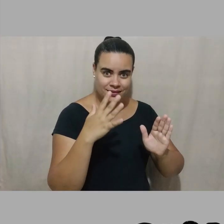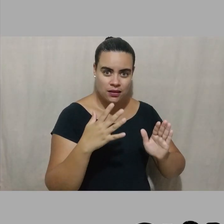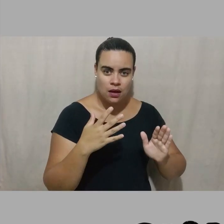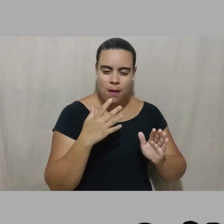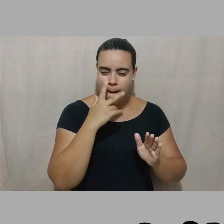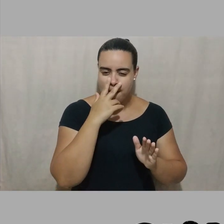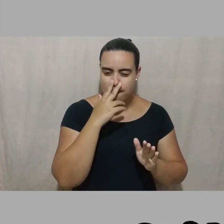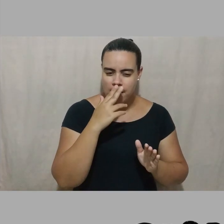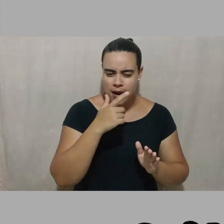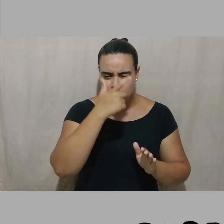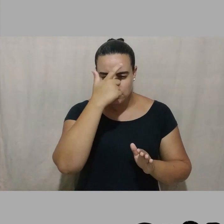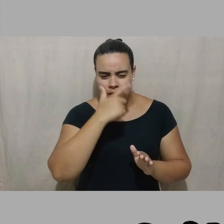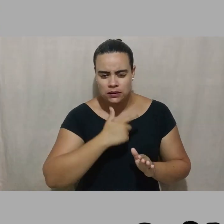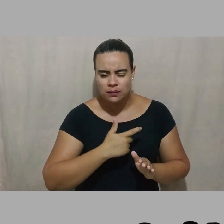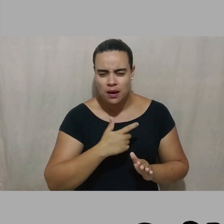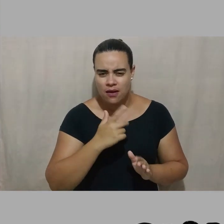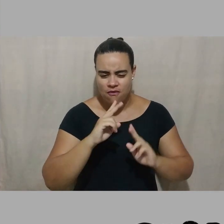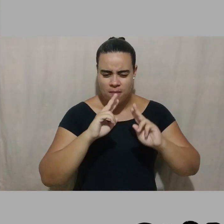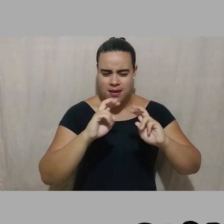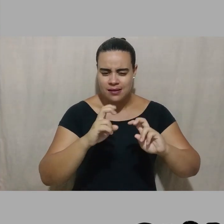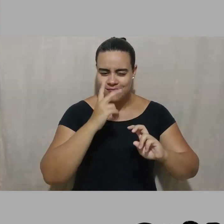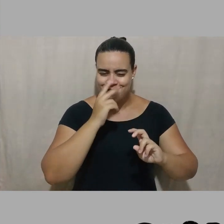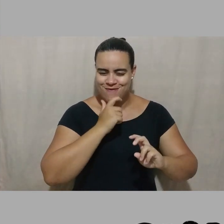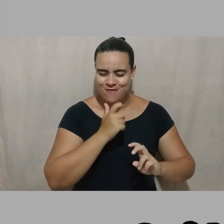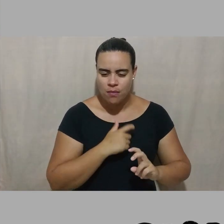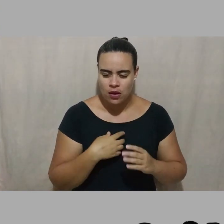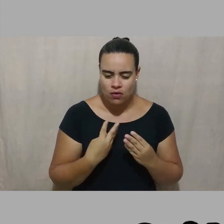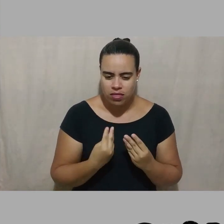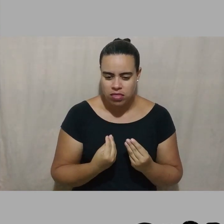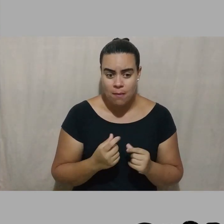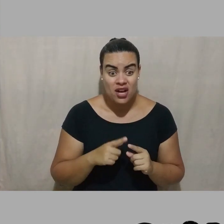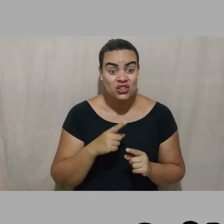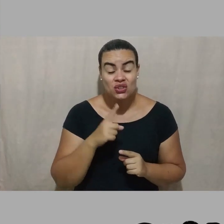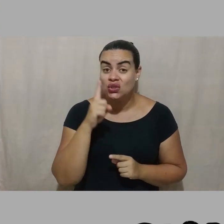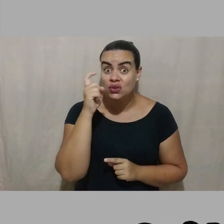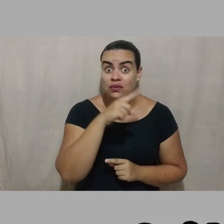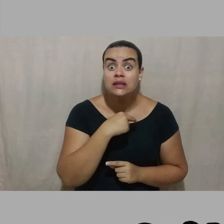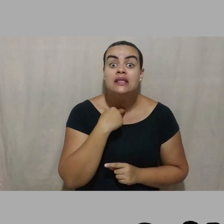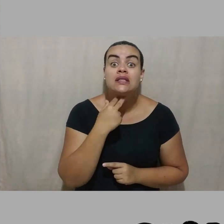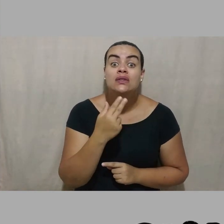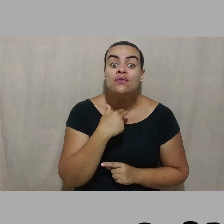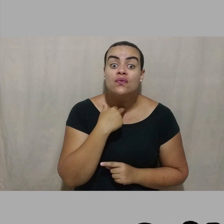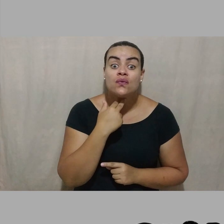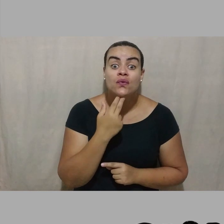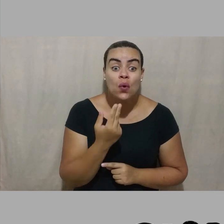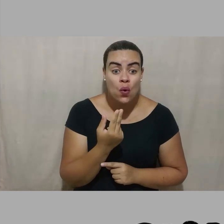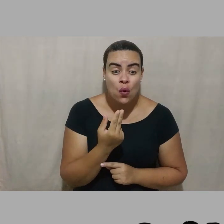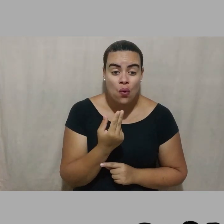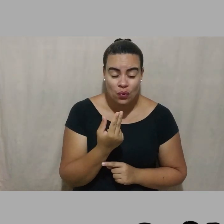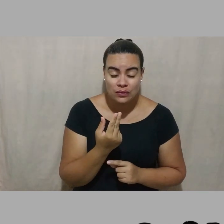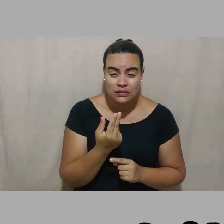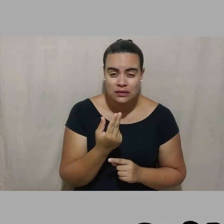diluir a masculinidade precária que estava embaçando a vista dele. Mas era difícil manter a voz fina e feminina e ao mesmo tempo